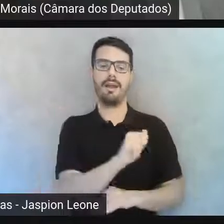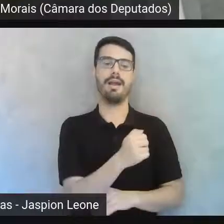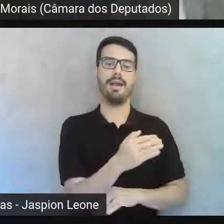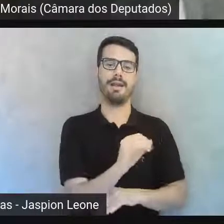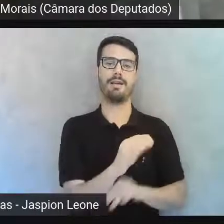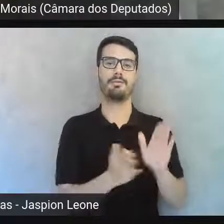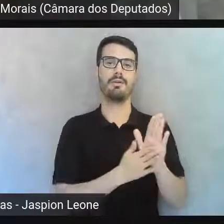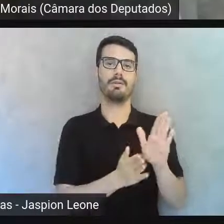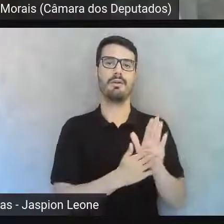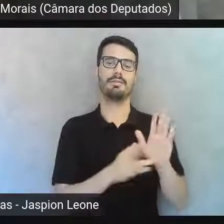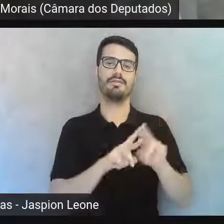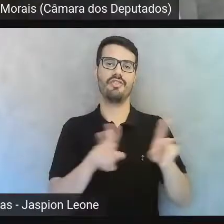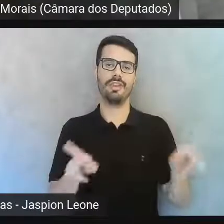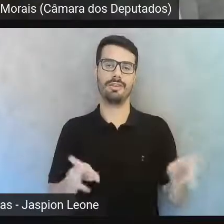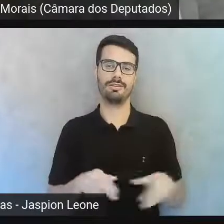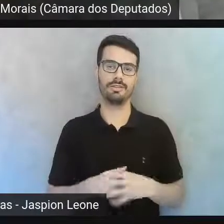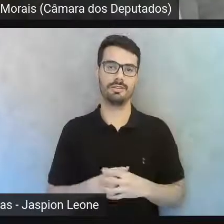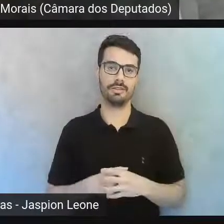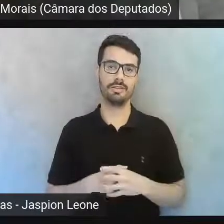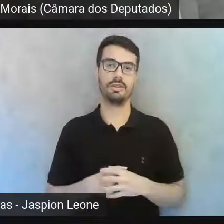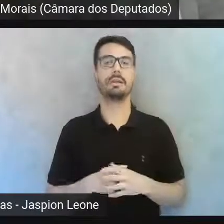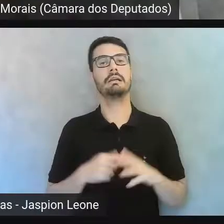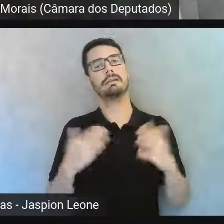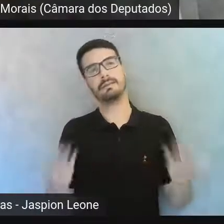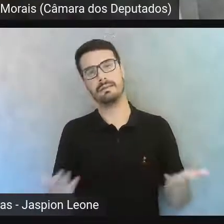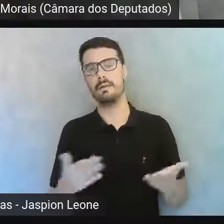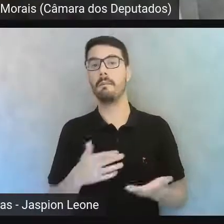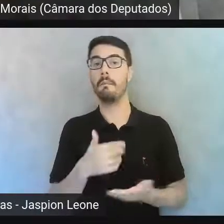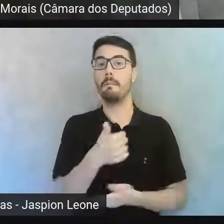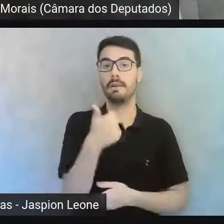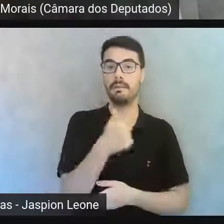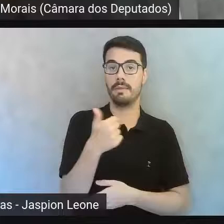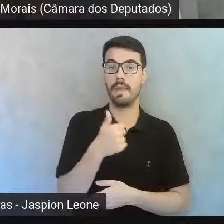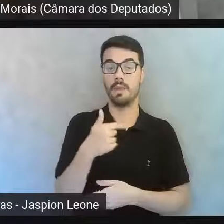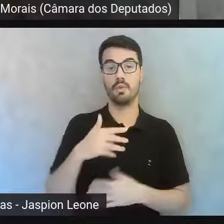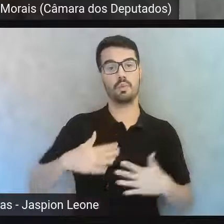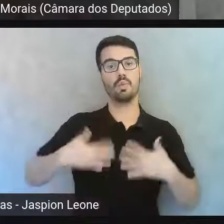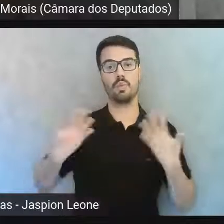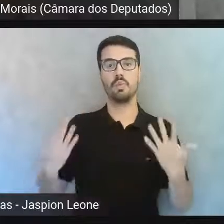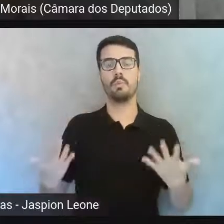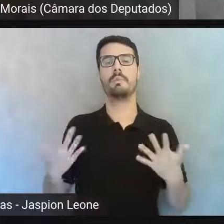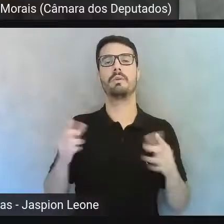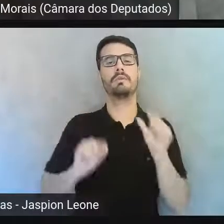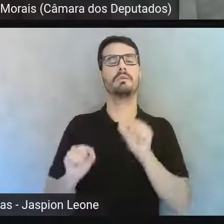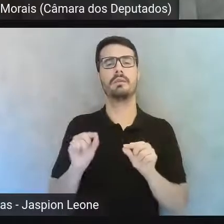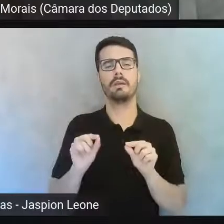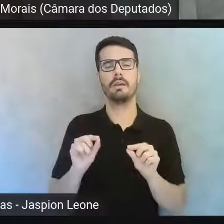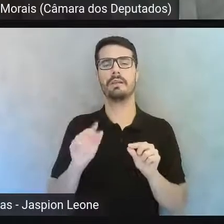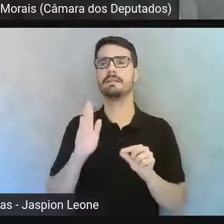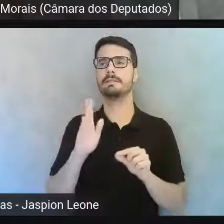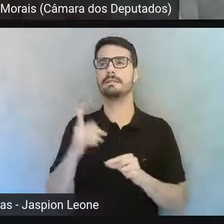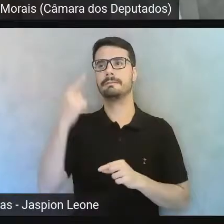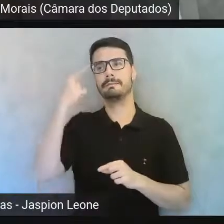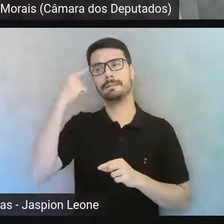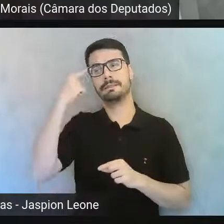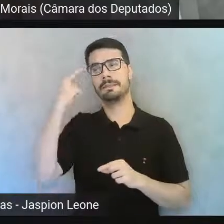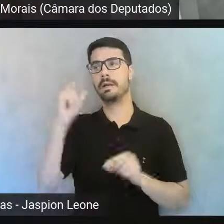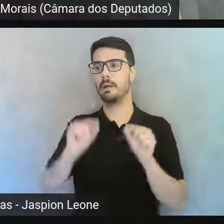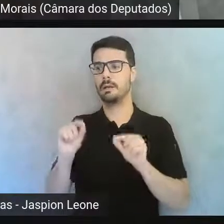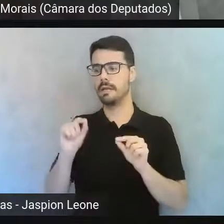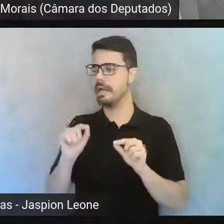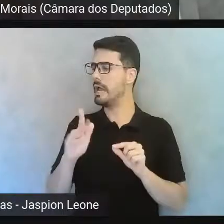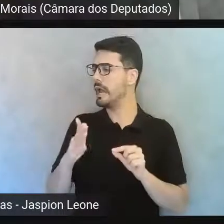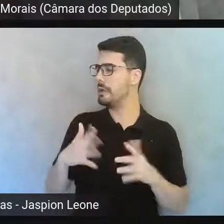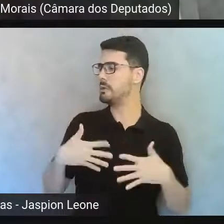diferenciadas. Então, no primeiro momento, a surpresa ela já começa a passar e já